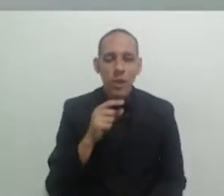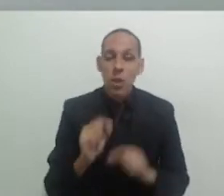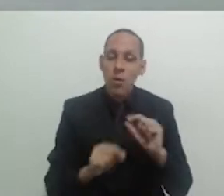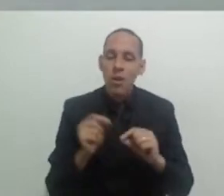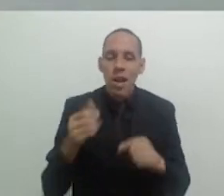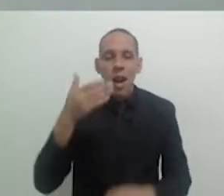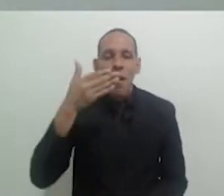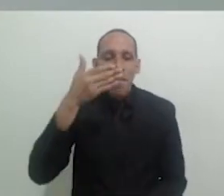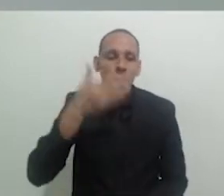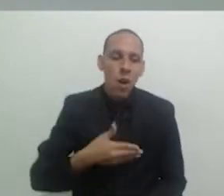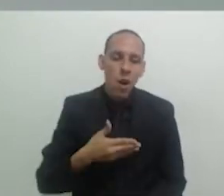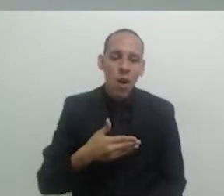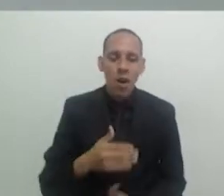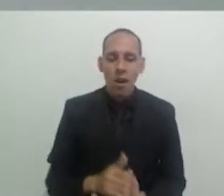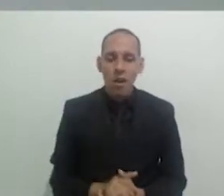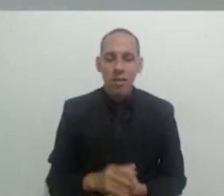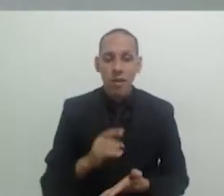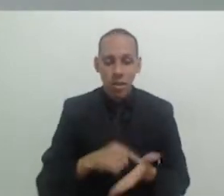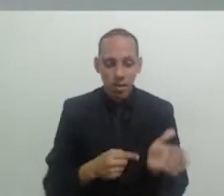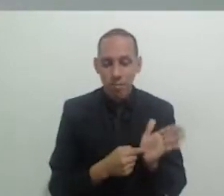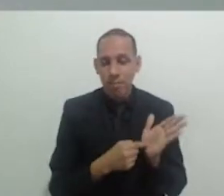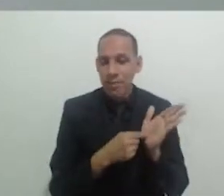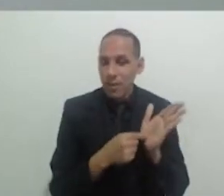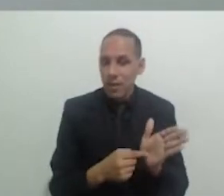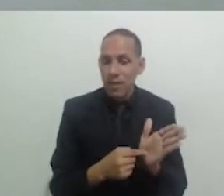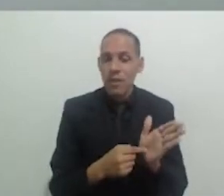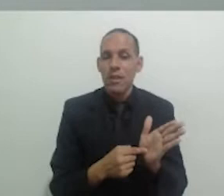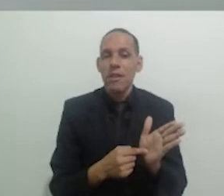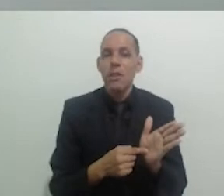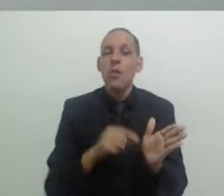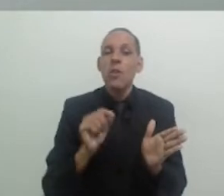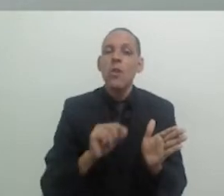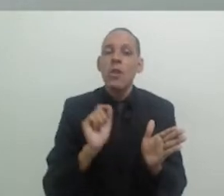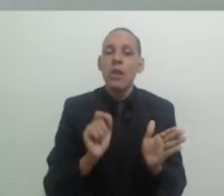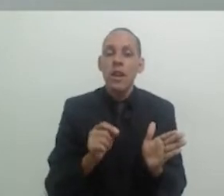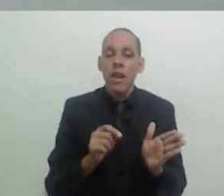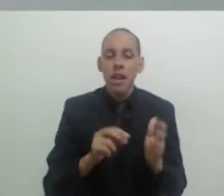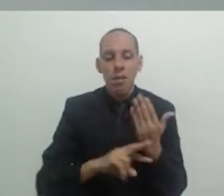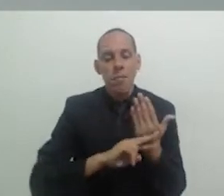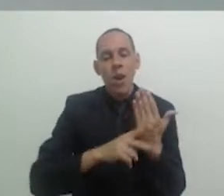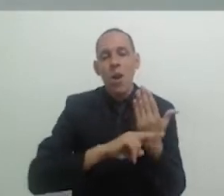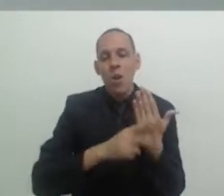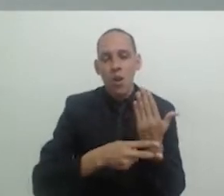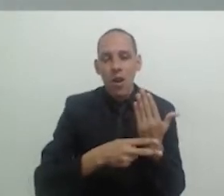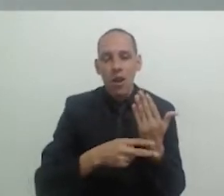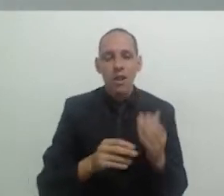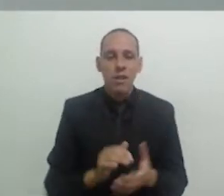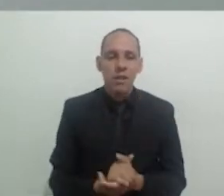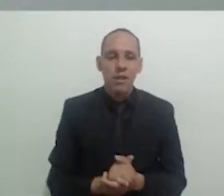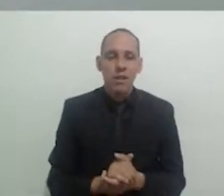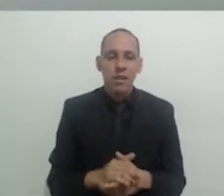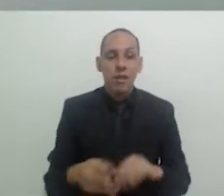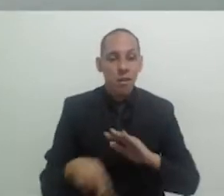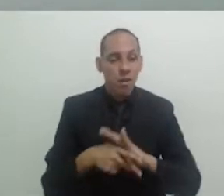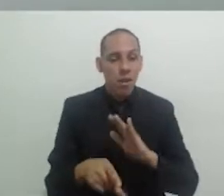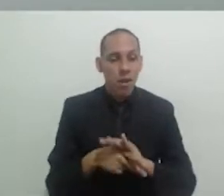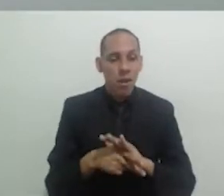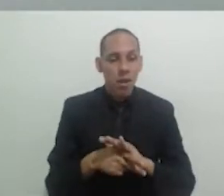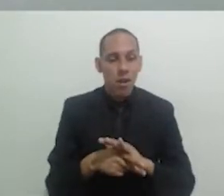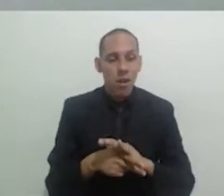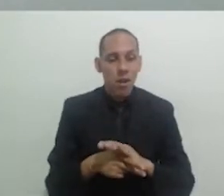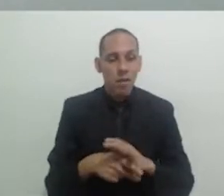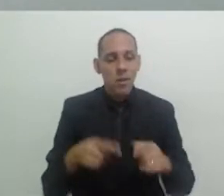mediante documentação idônea, as efetivas consequências das medidas impostas, principalmente no